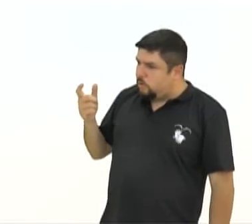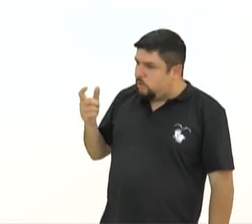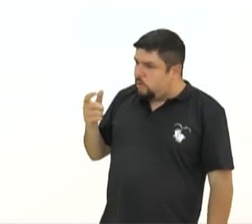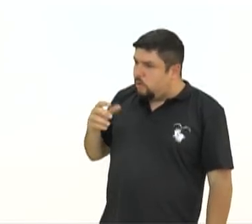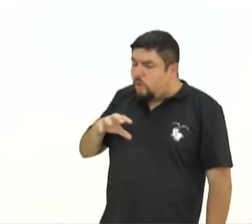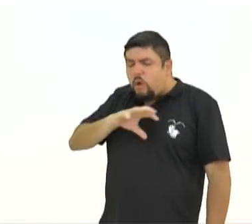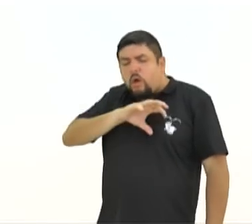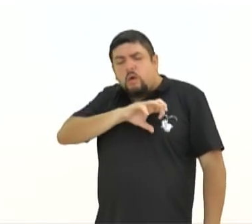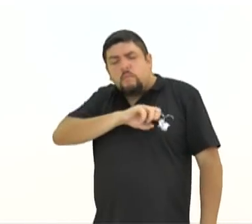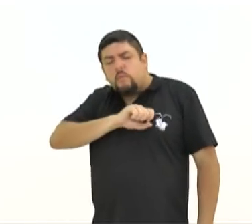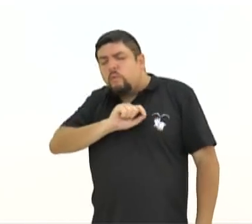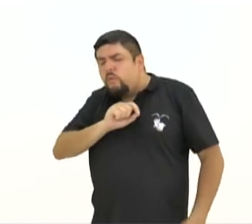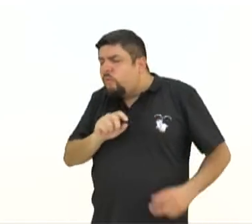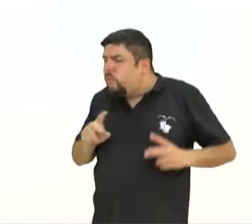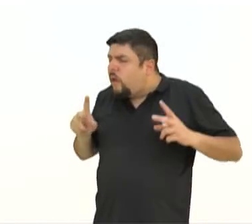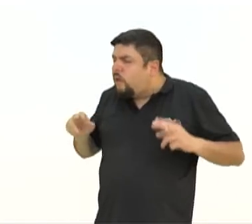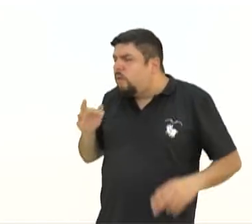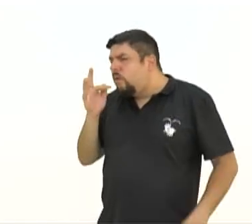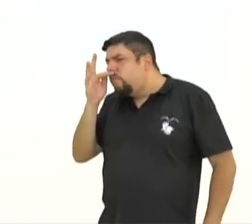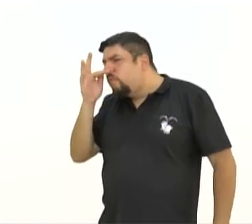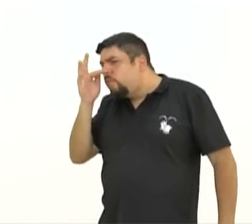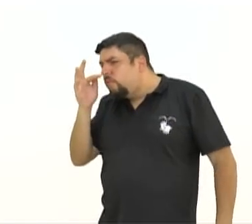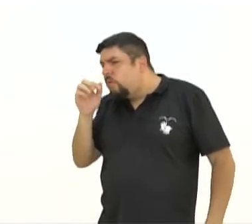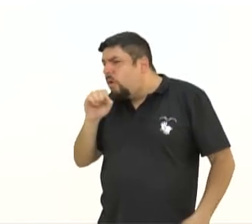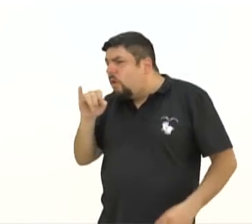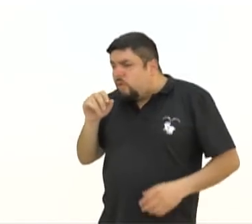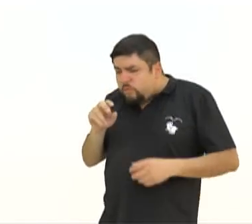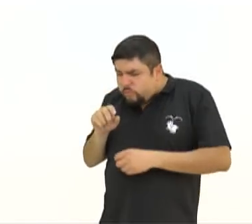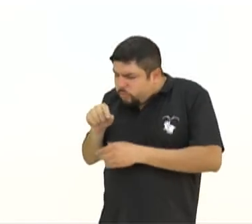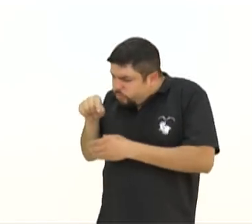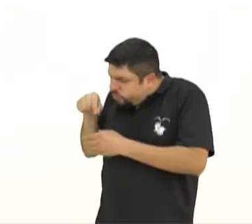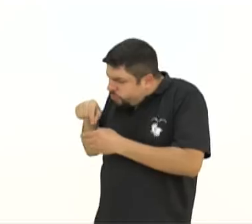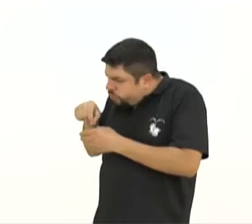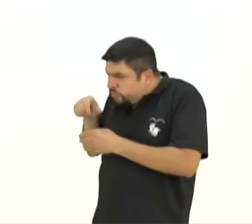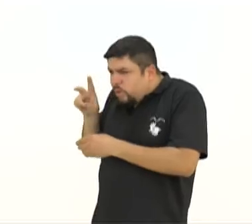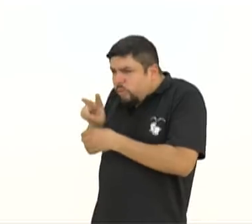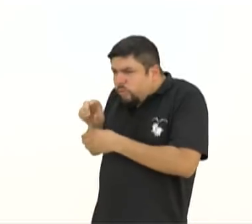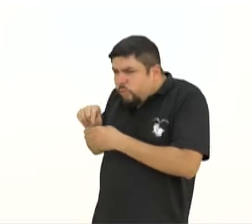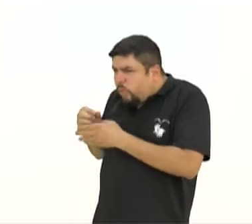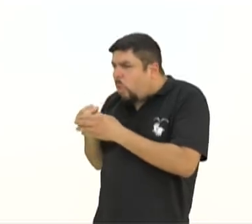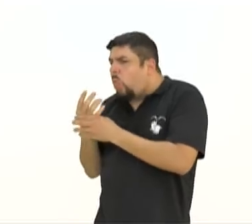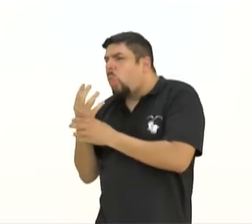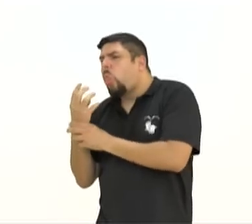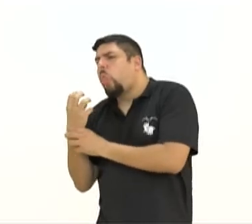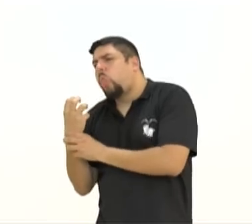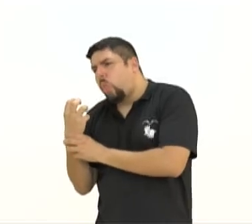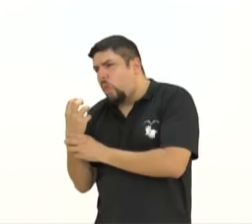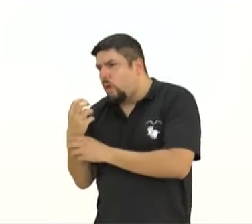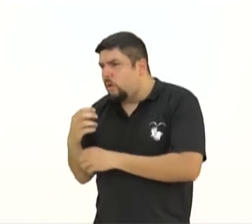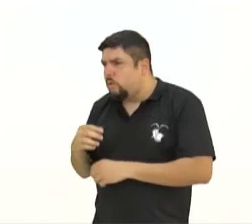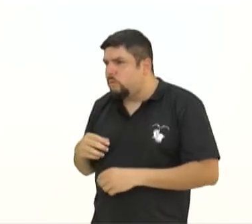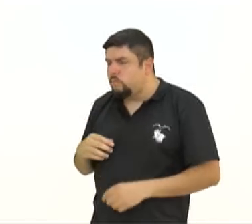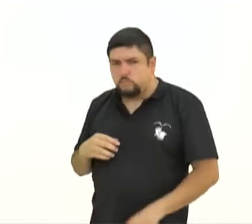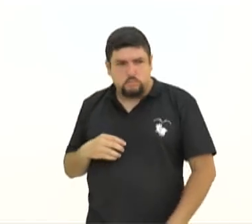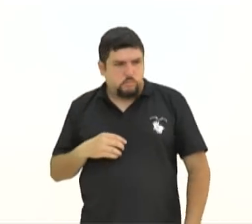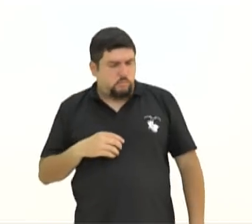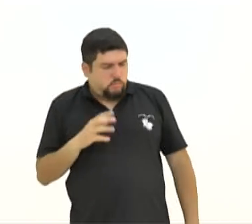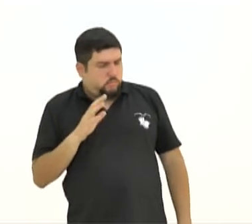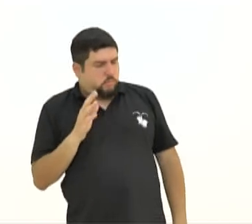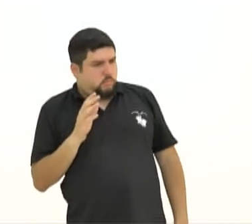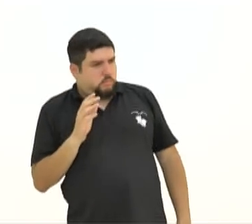uma flor? Se não for regada e bem cuidada, ela murcha e morre? O Armando.